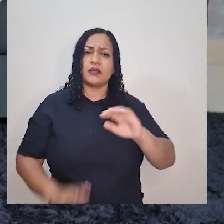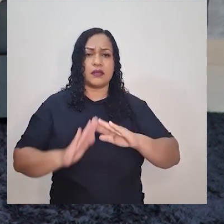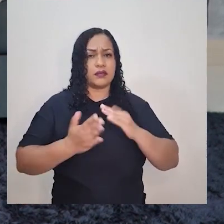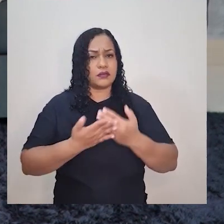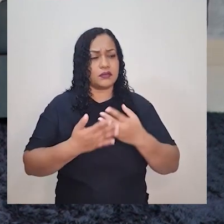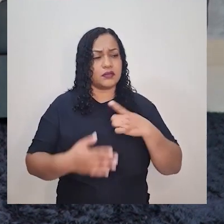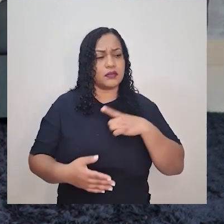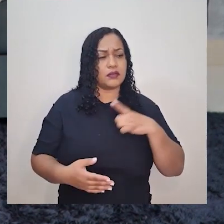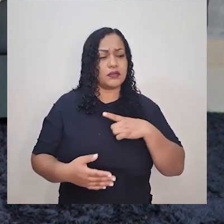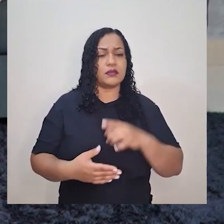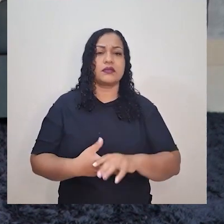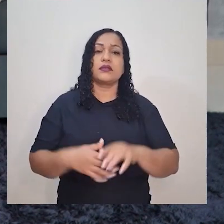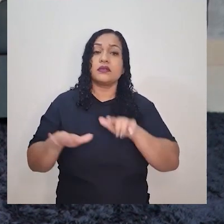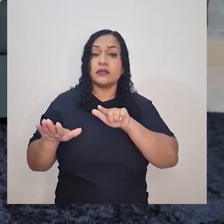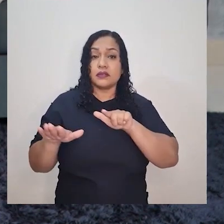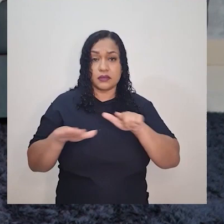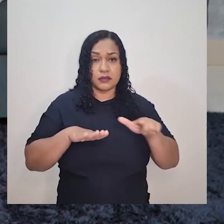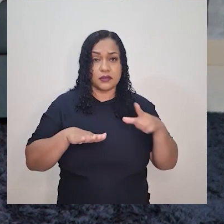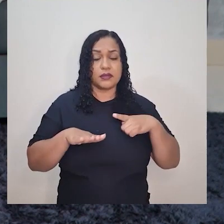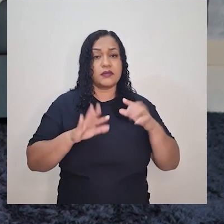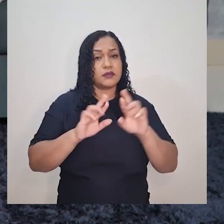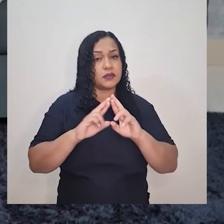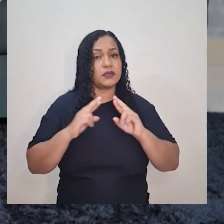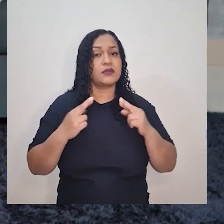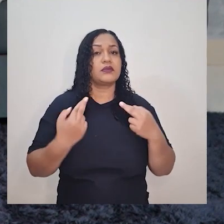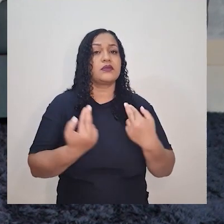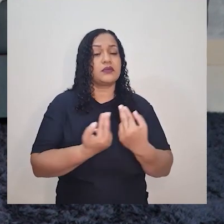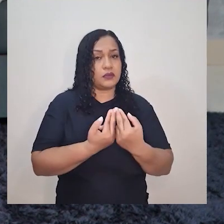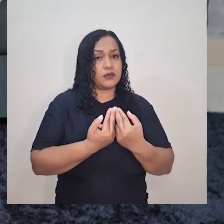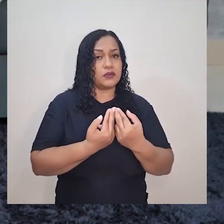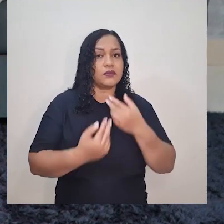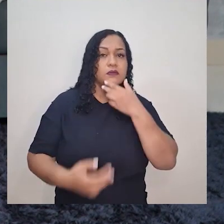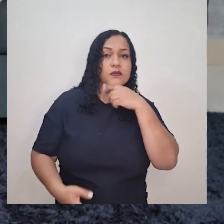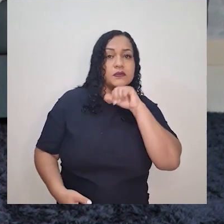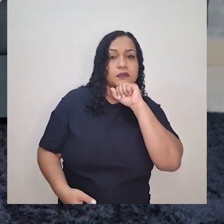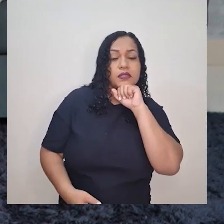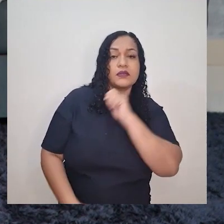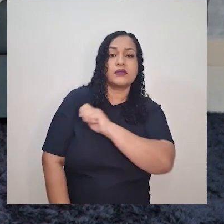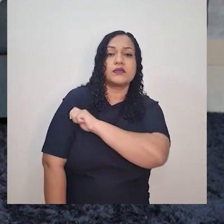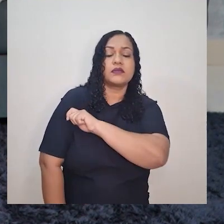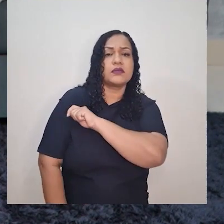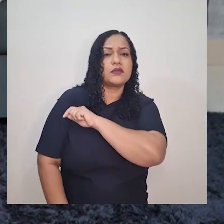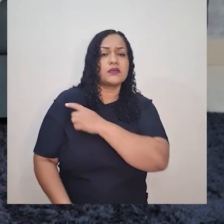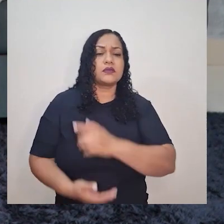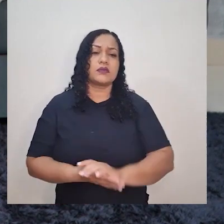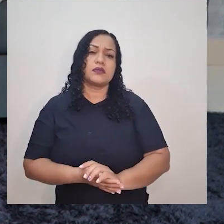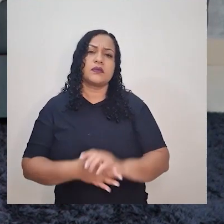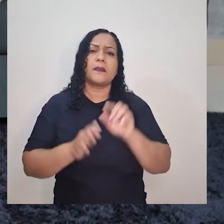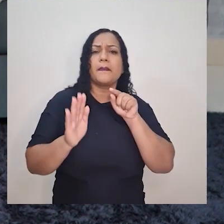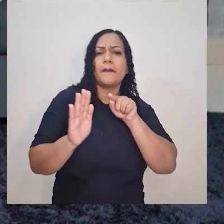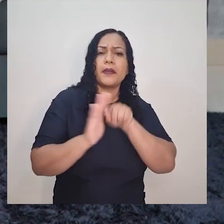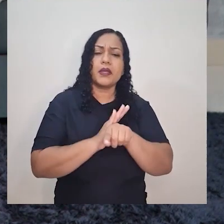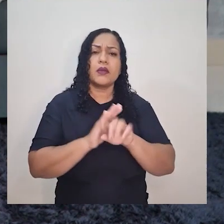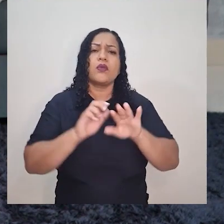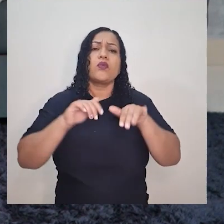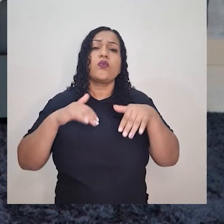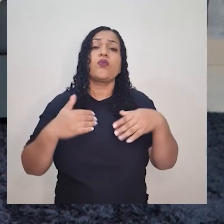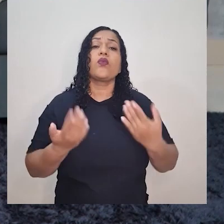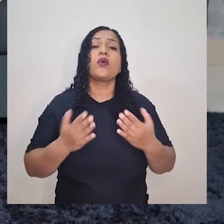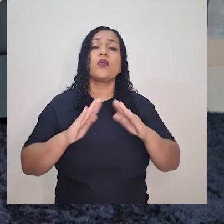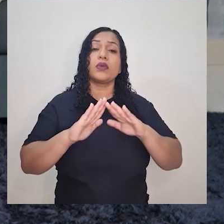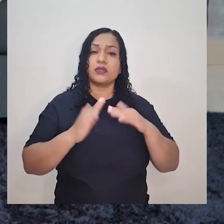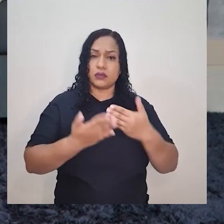semana nós tivemos uma reunião com os nossos pais da escola, e um dos questionamentos a eles foi: qual é a escola que